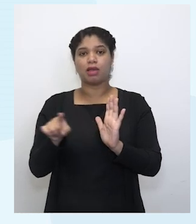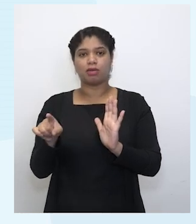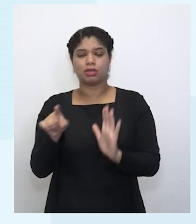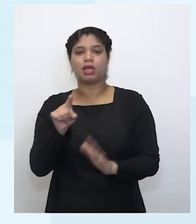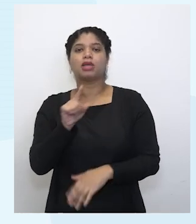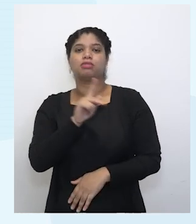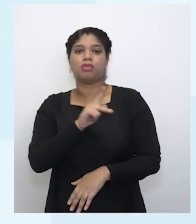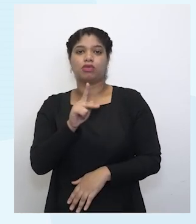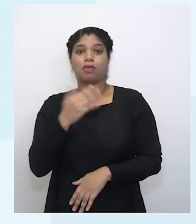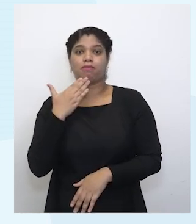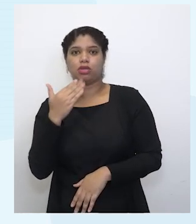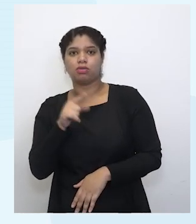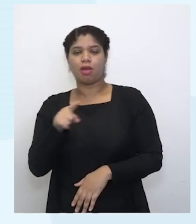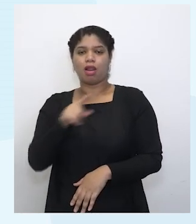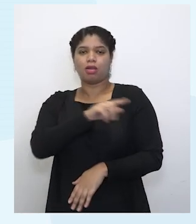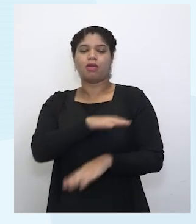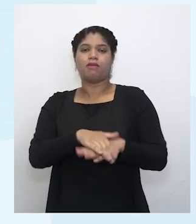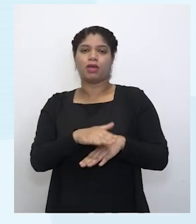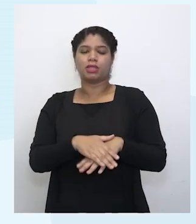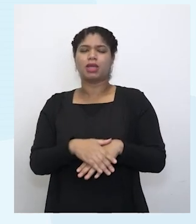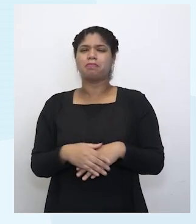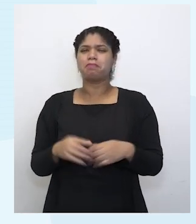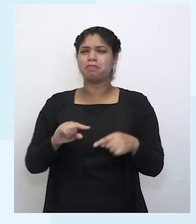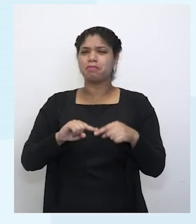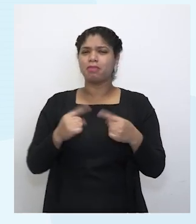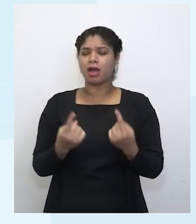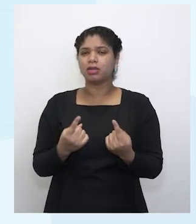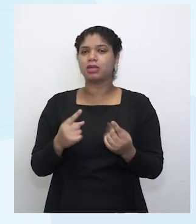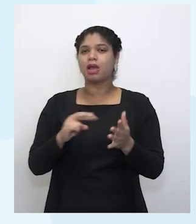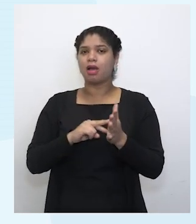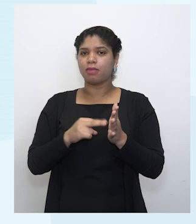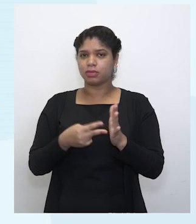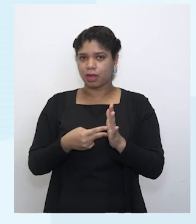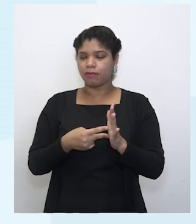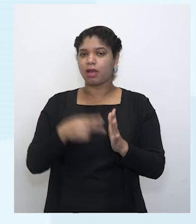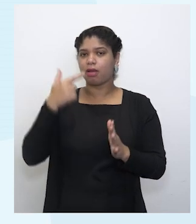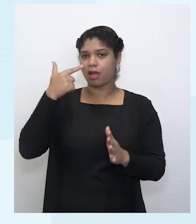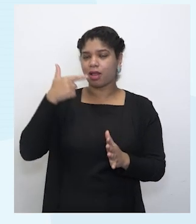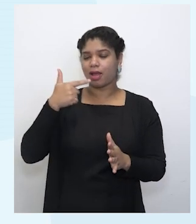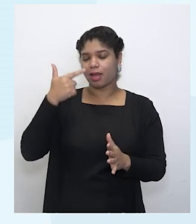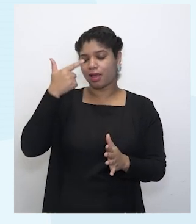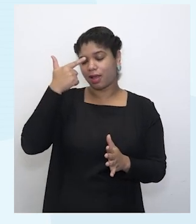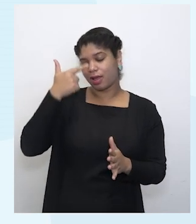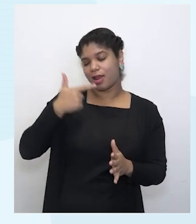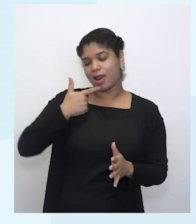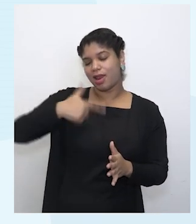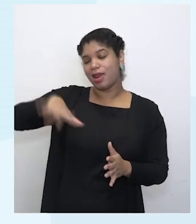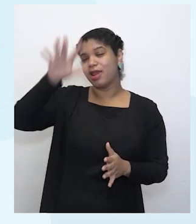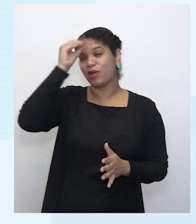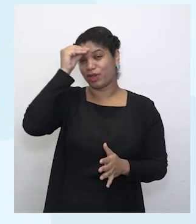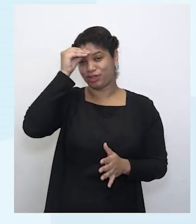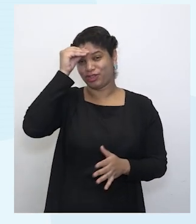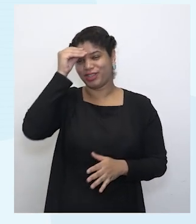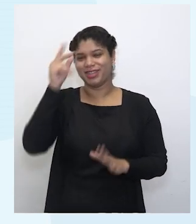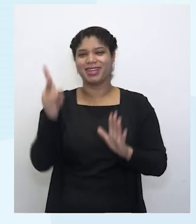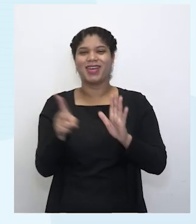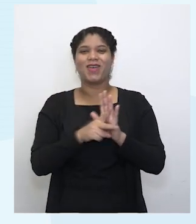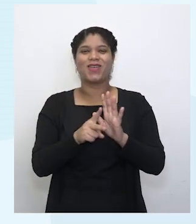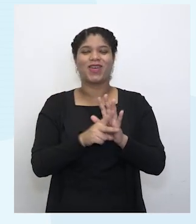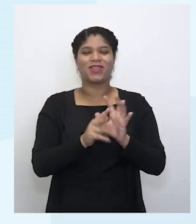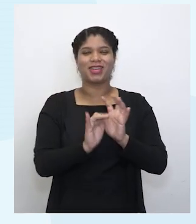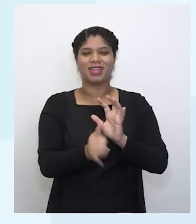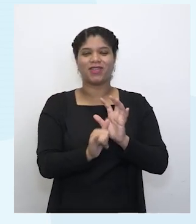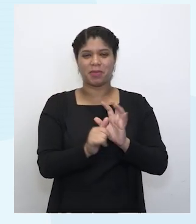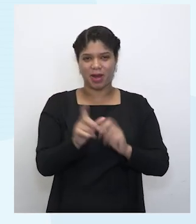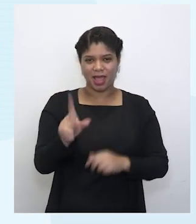a criança levou em consideração a linguagem própria dos contos de fada ou do conto de artimanha, seja